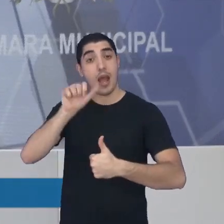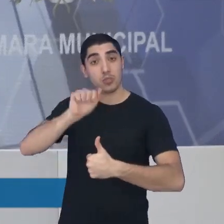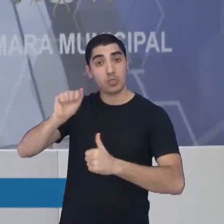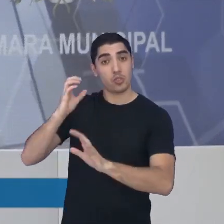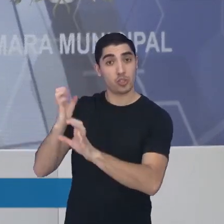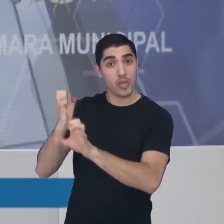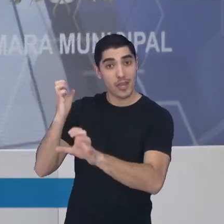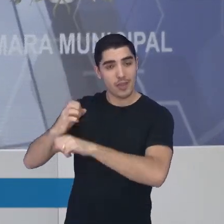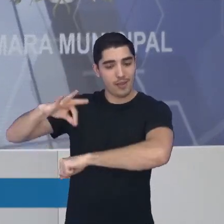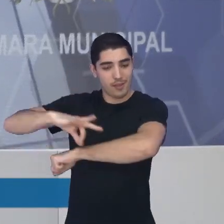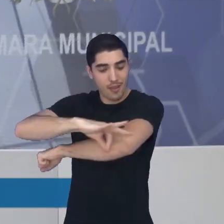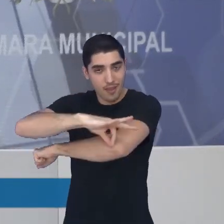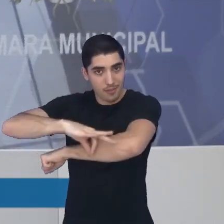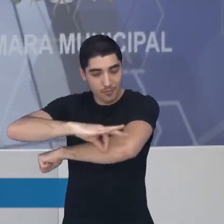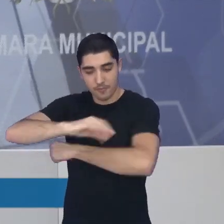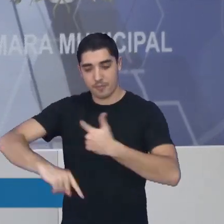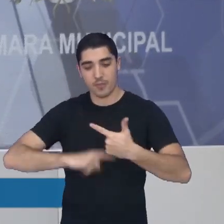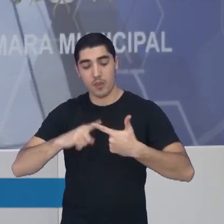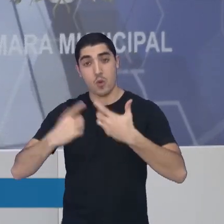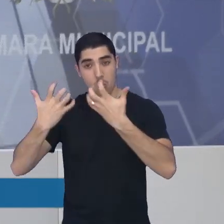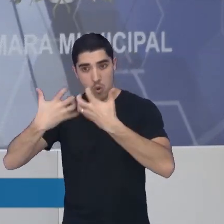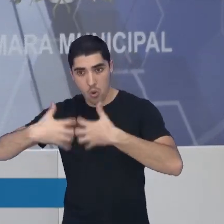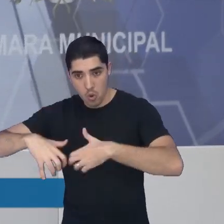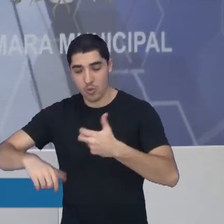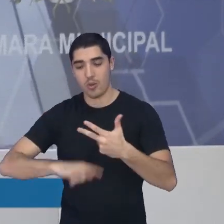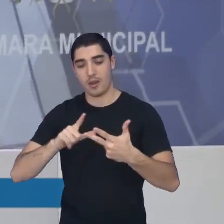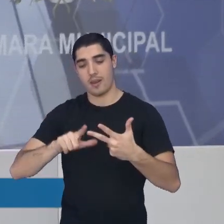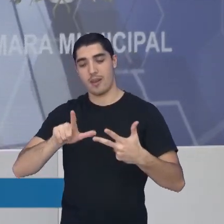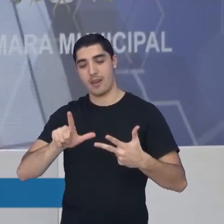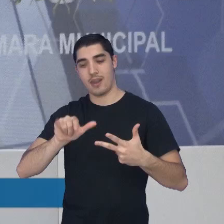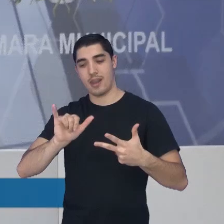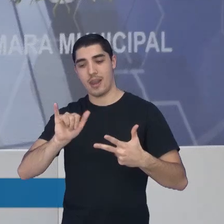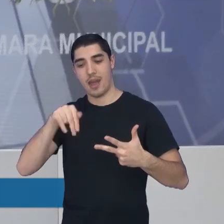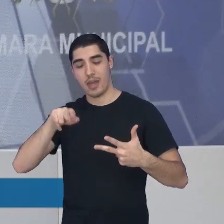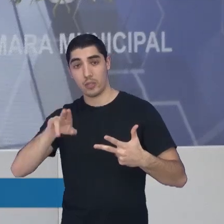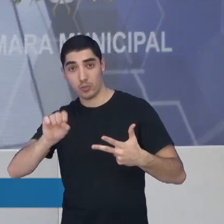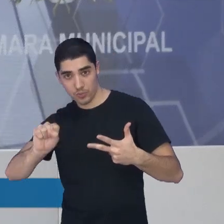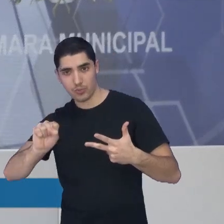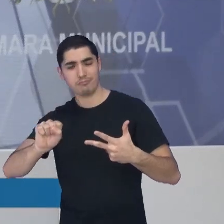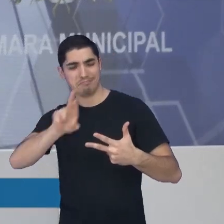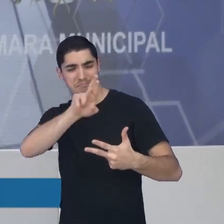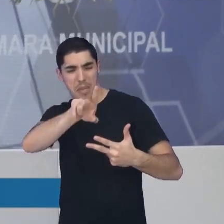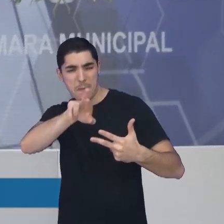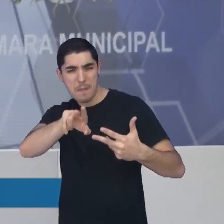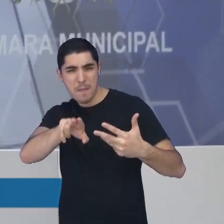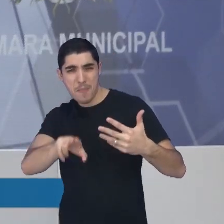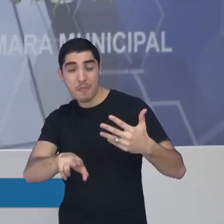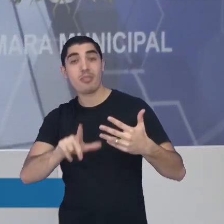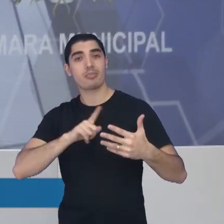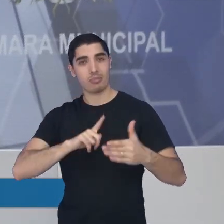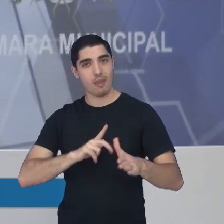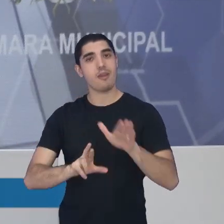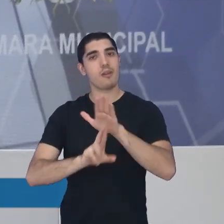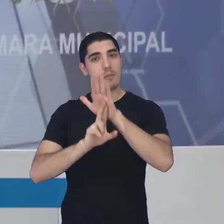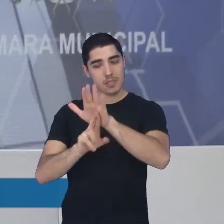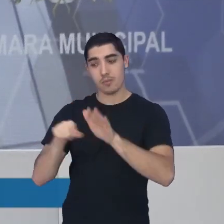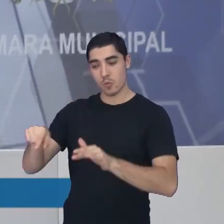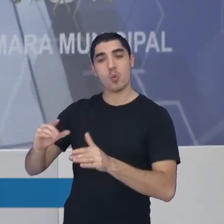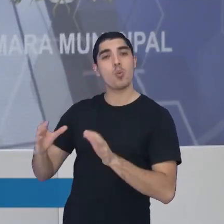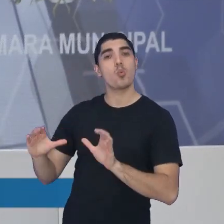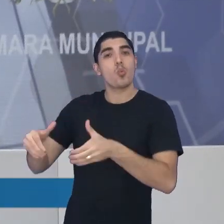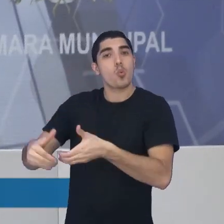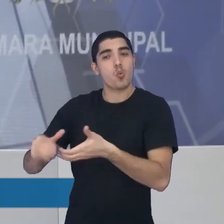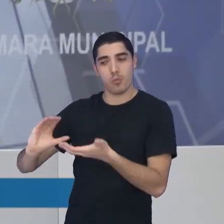São José dos Campos, o Rotary, o Lions, todos possuem representantes no nosso Conselho Curador,